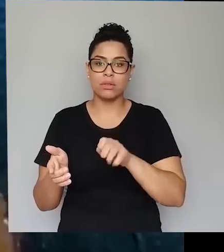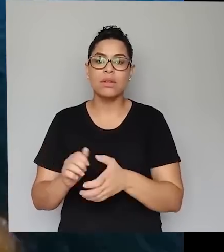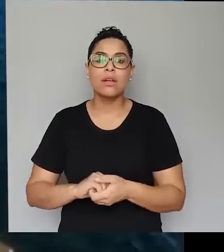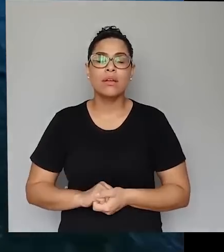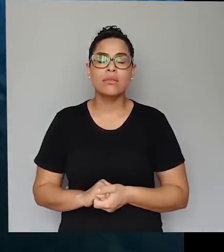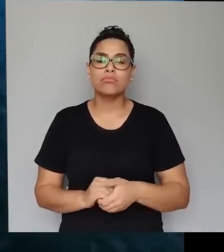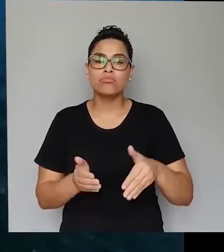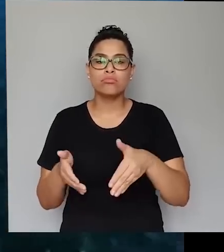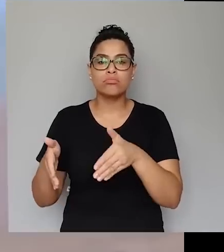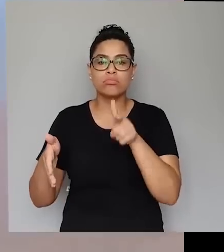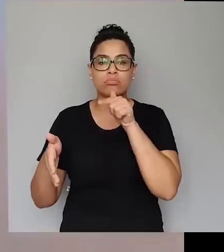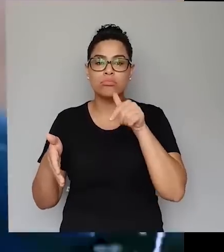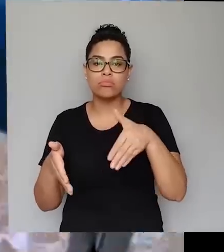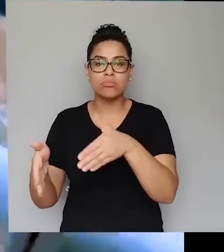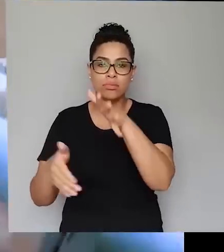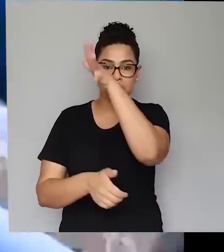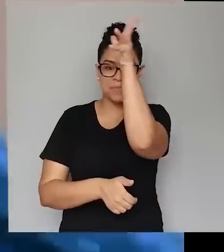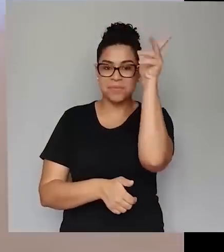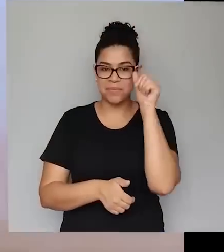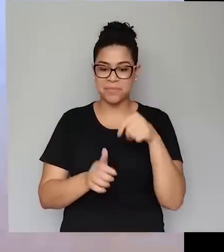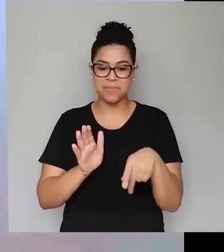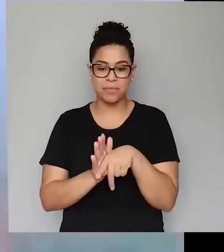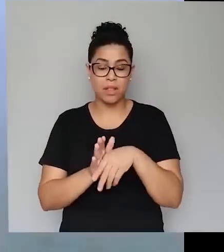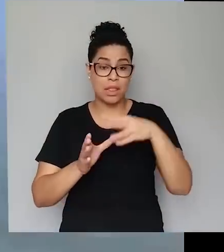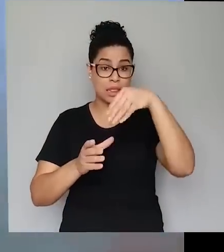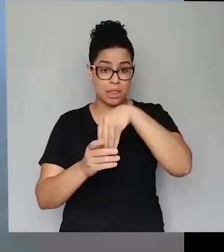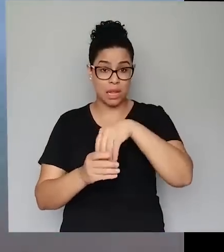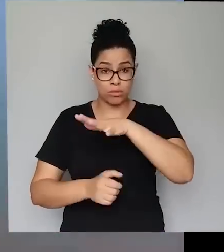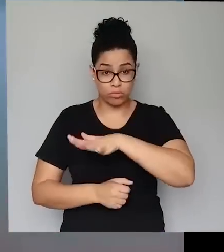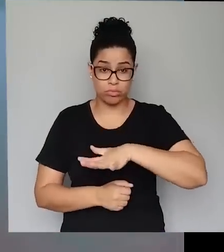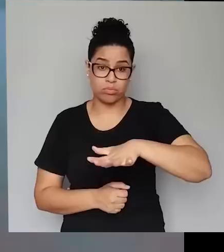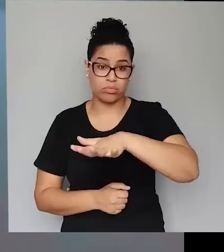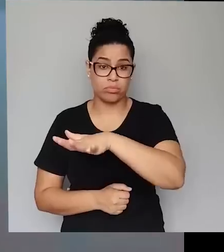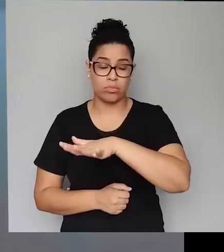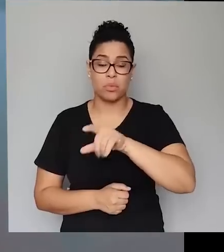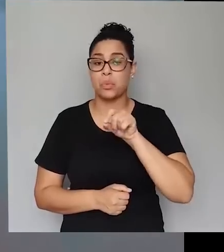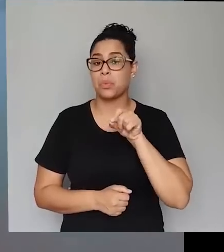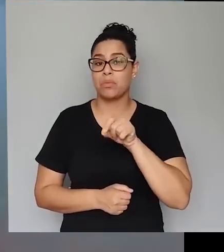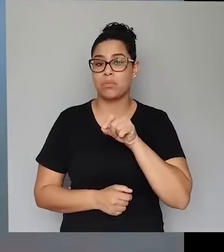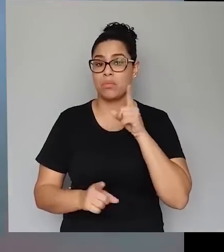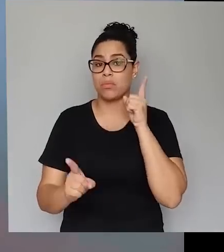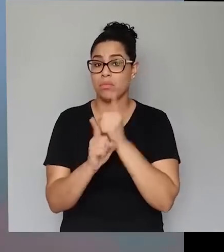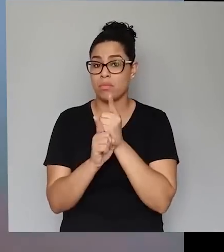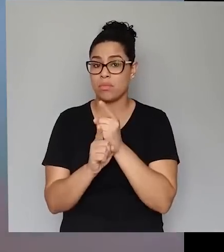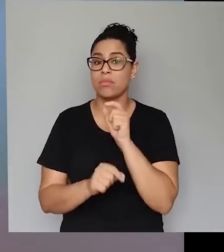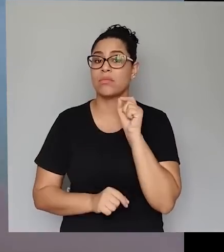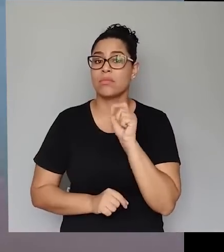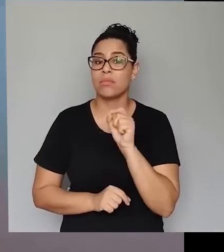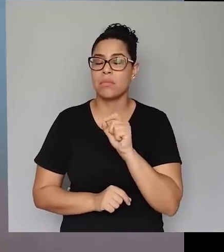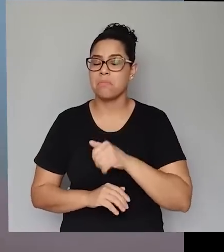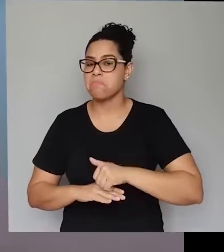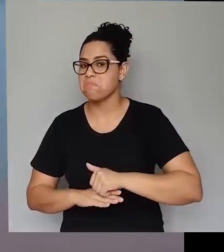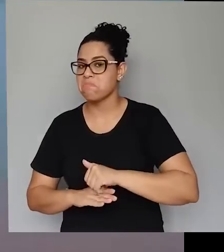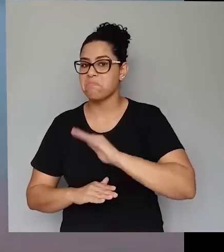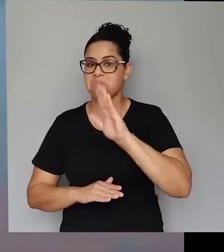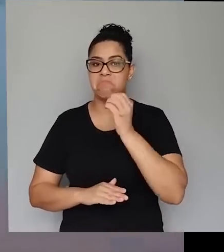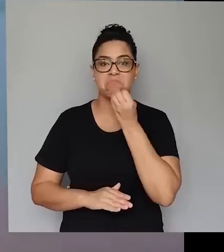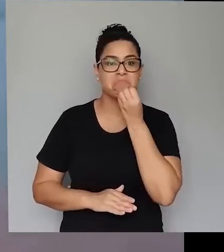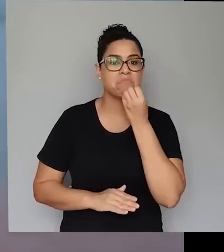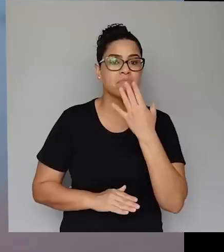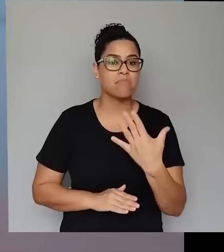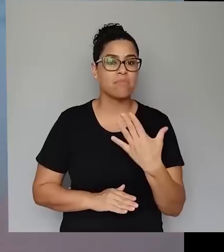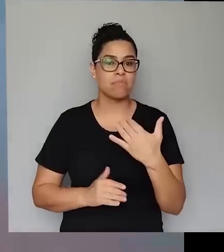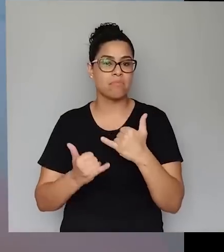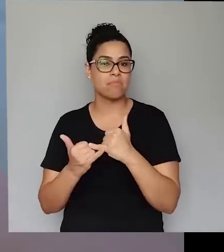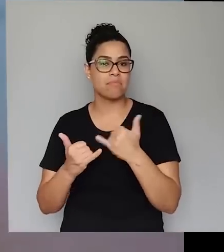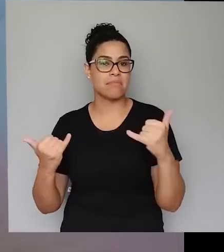Amazonas. Dentro desta bacia em questão, é identificado um enorme potencial para a geração